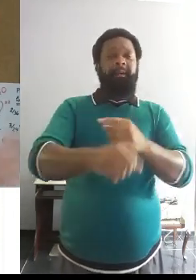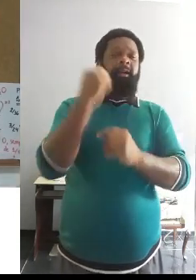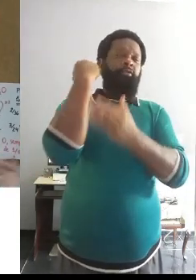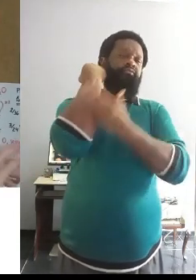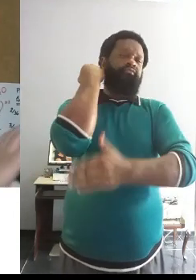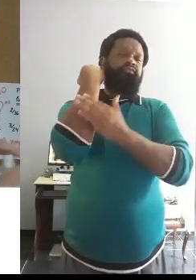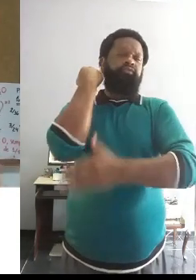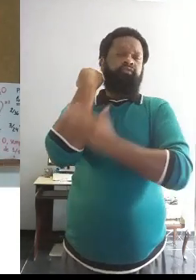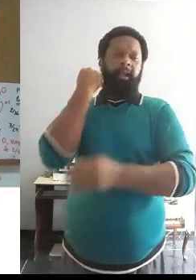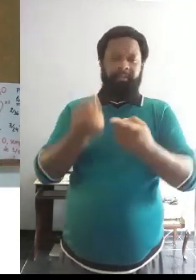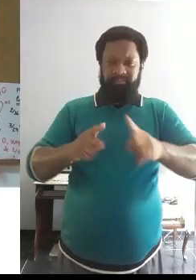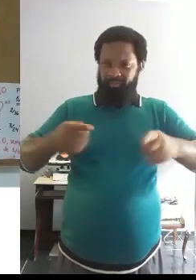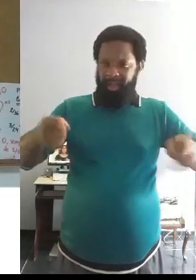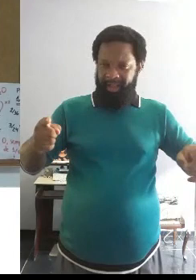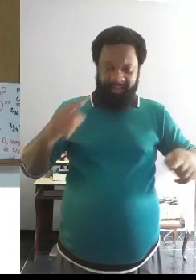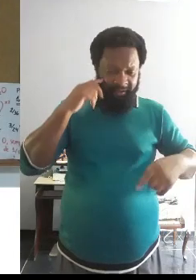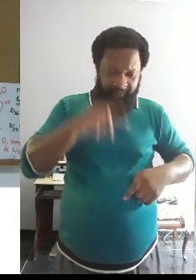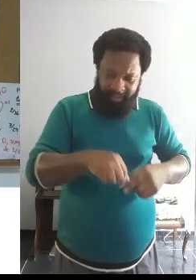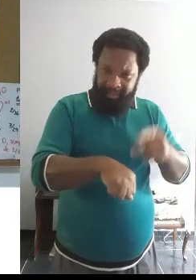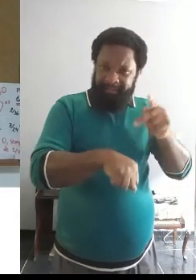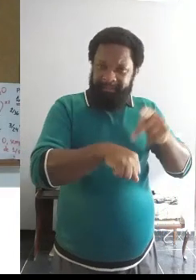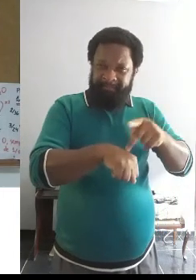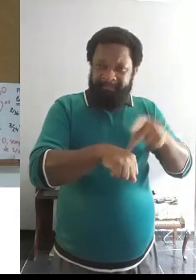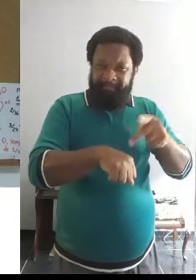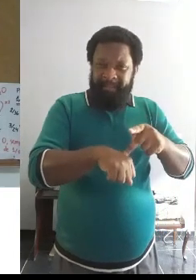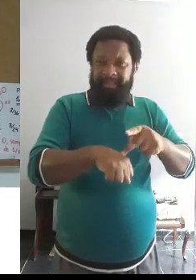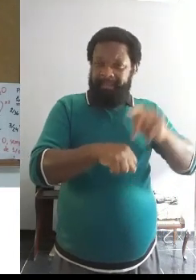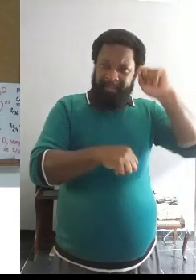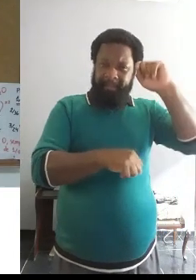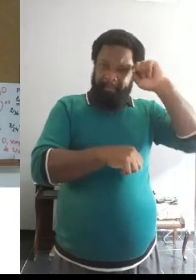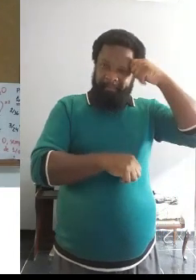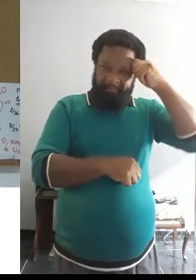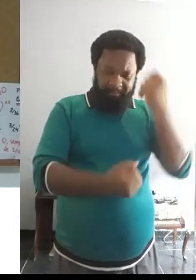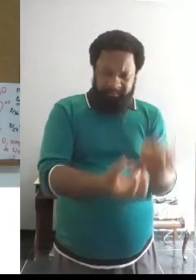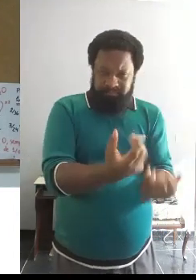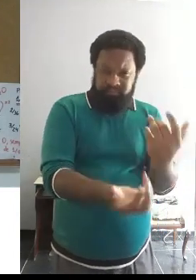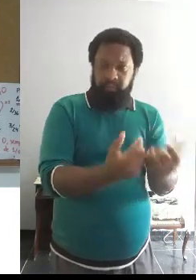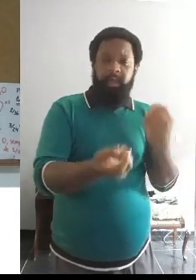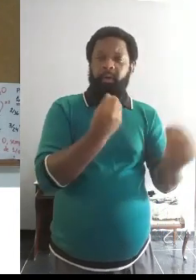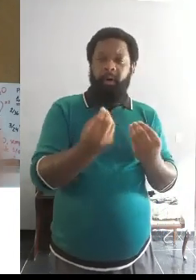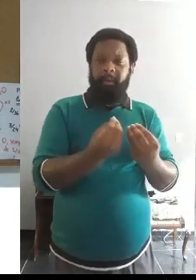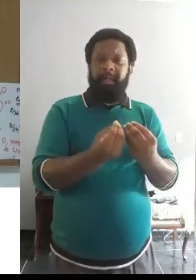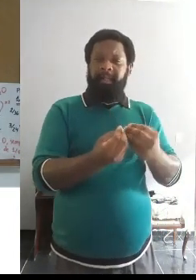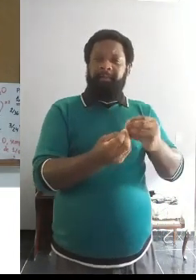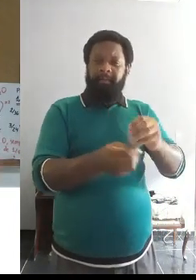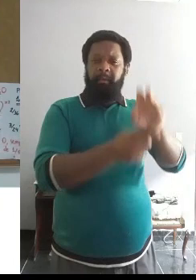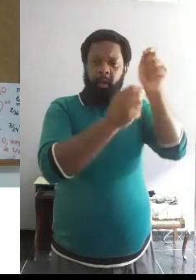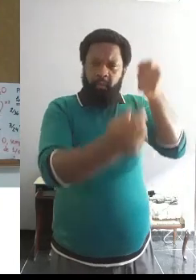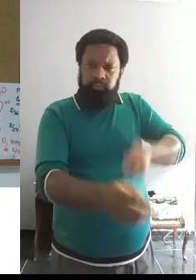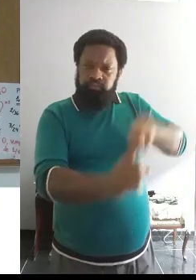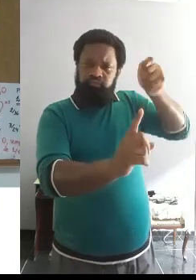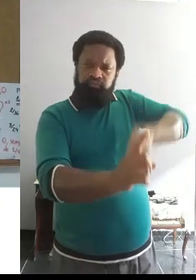fica lá aquele carvãozinho todo cheio de chama do fogo, né? Você vai e pega e abana